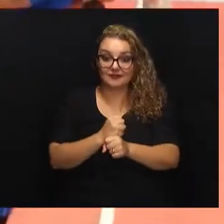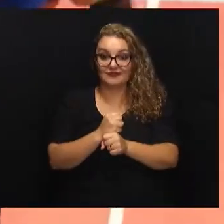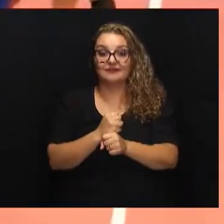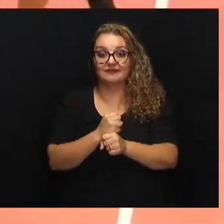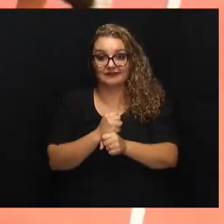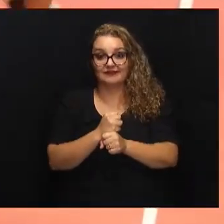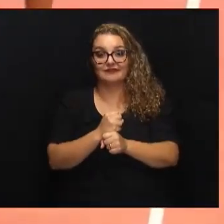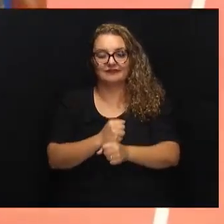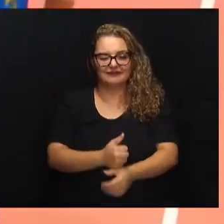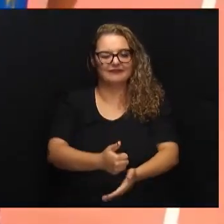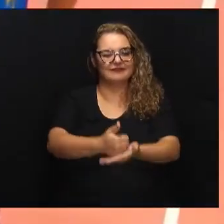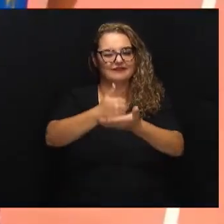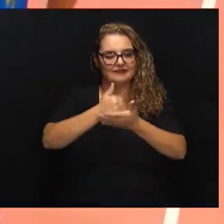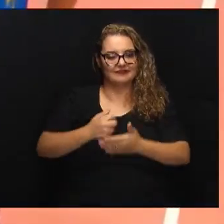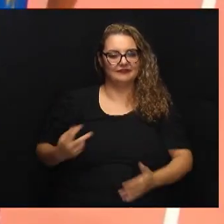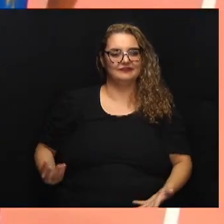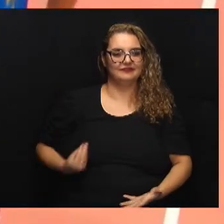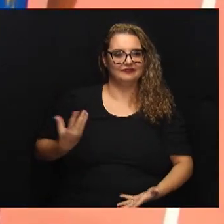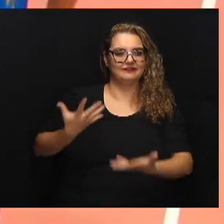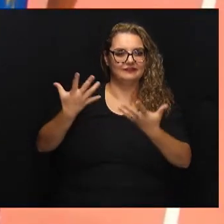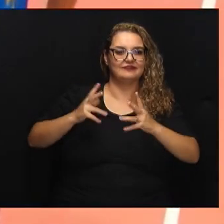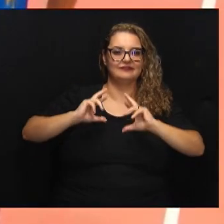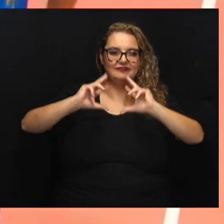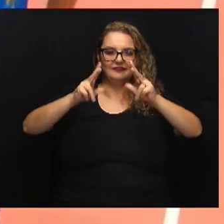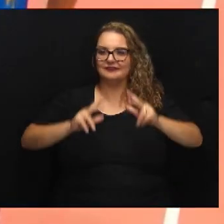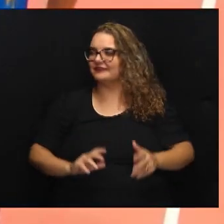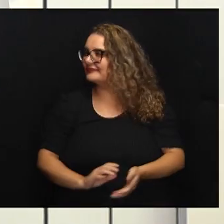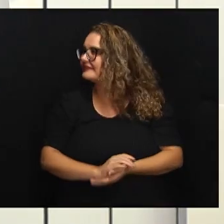faturou o troféu Viva Vôlei.